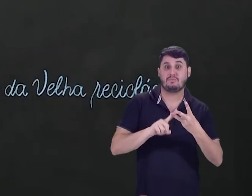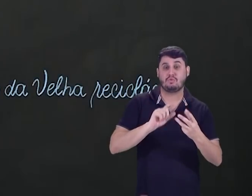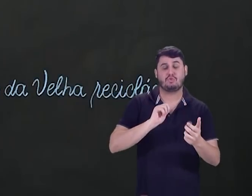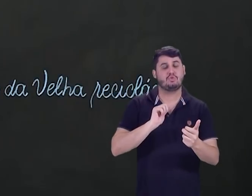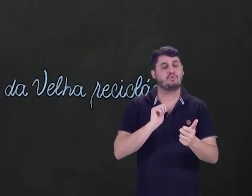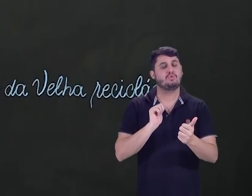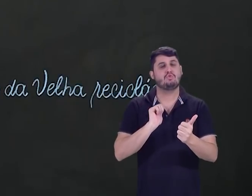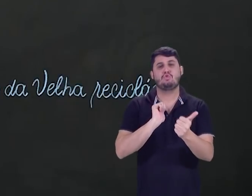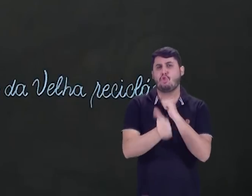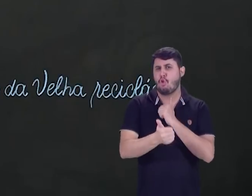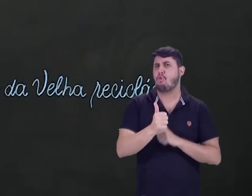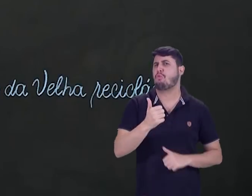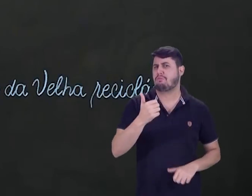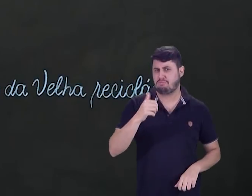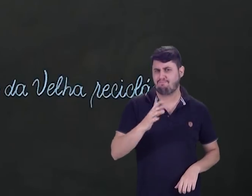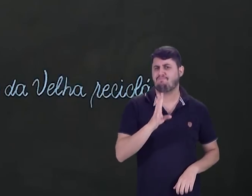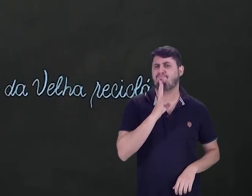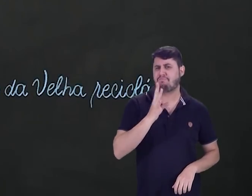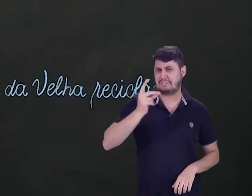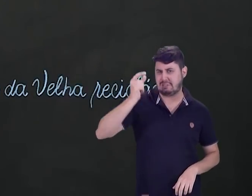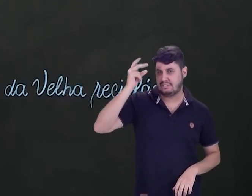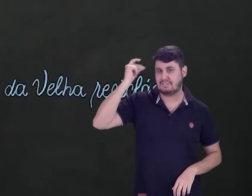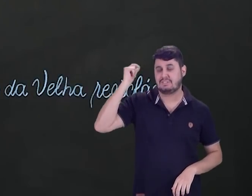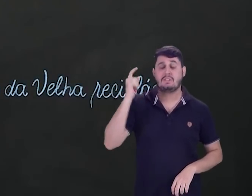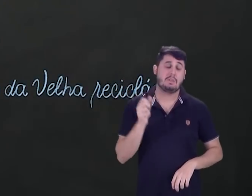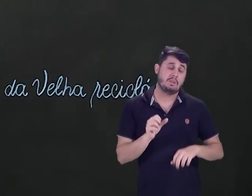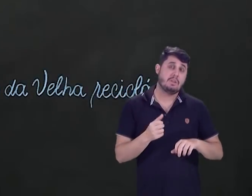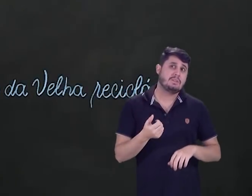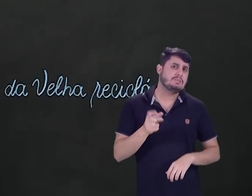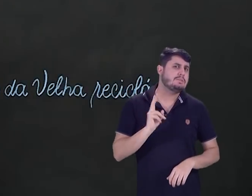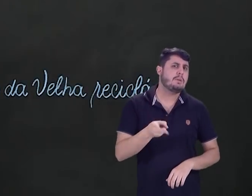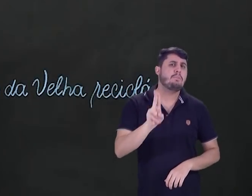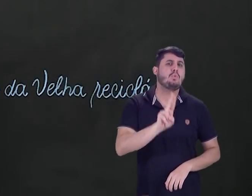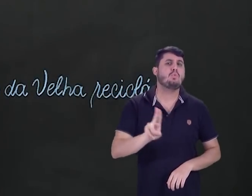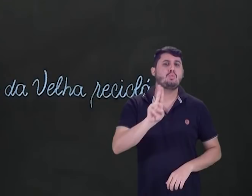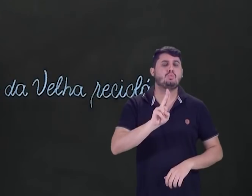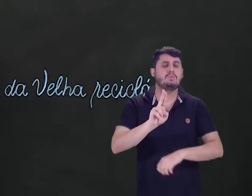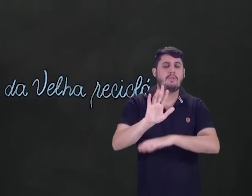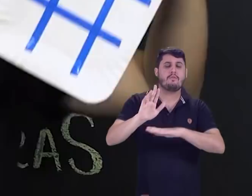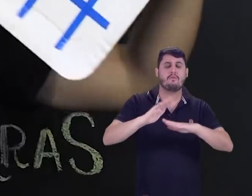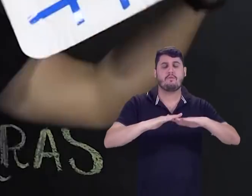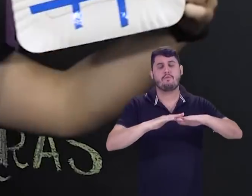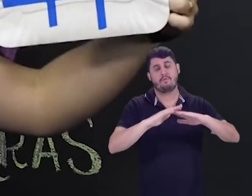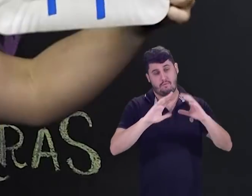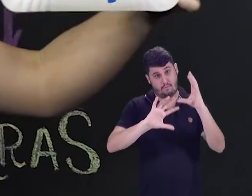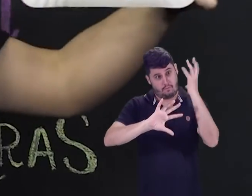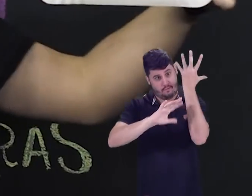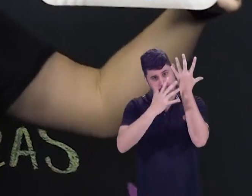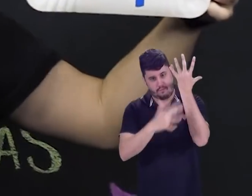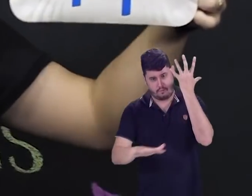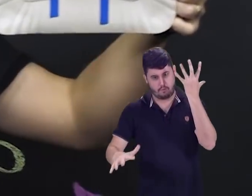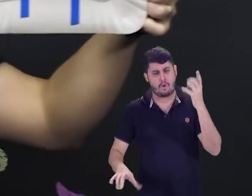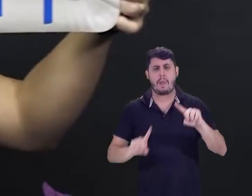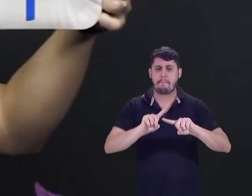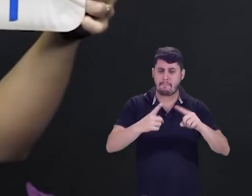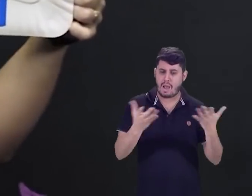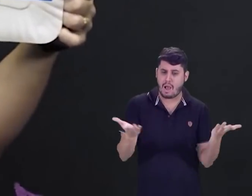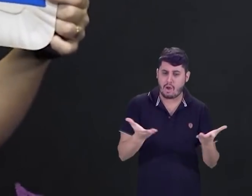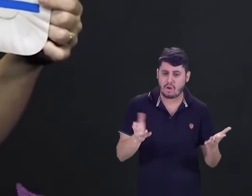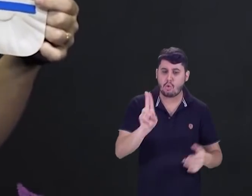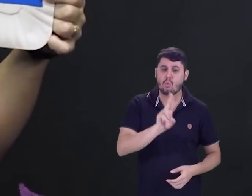folhas, mas aqui nós vamos utilizar bandeja. Olha só, essa é uma